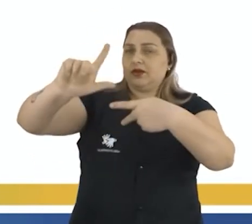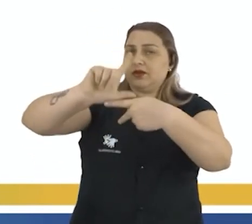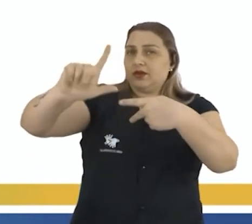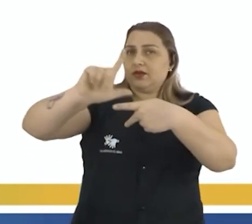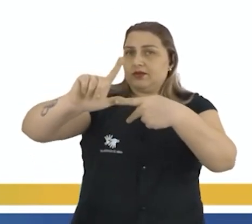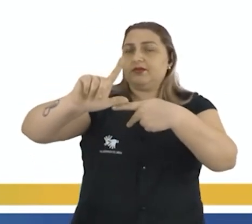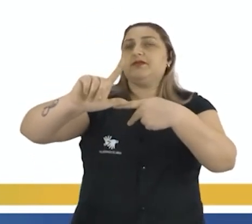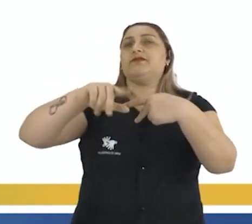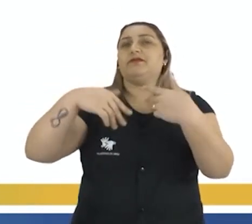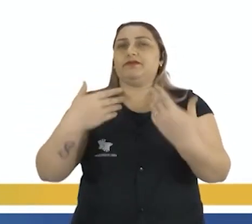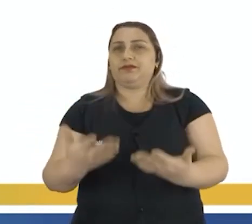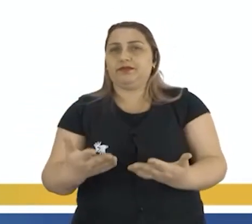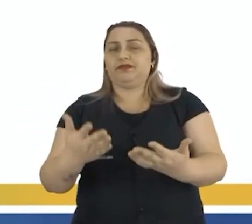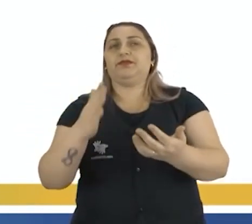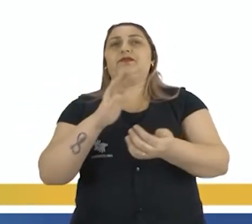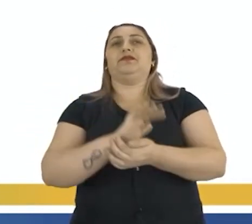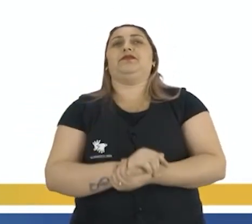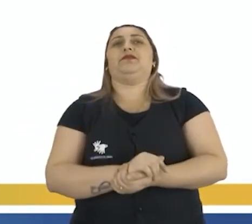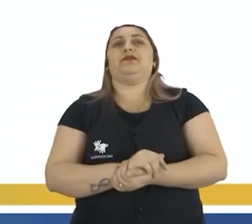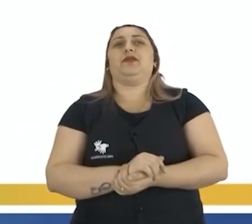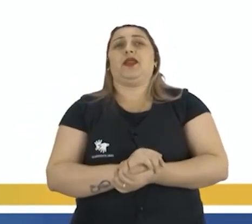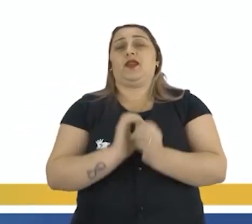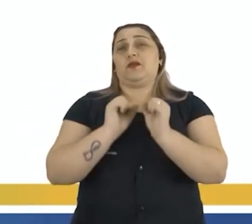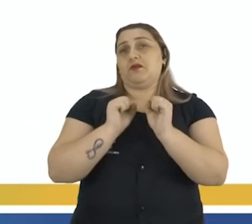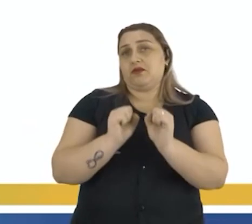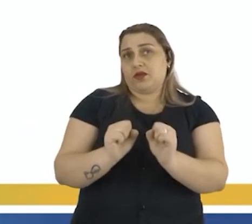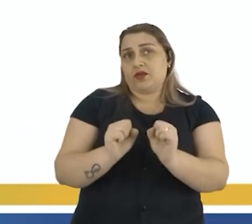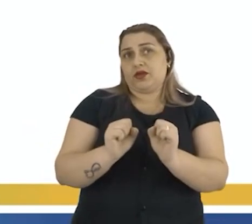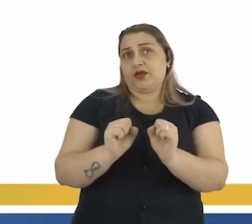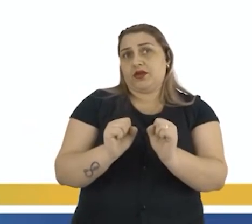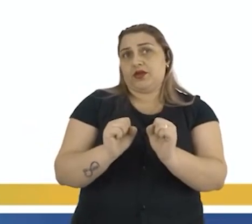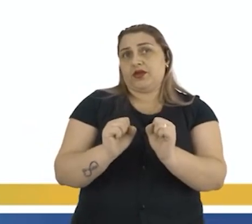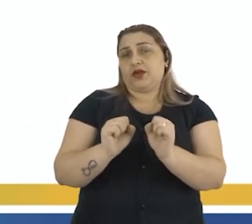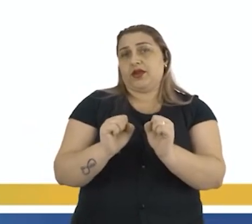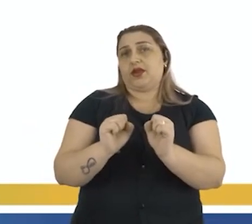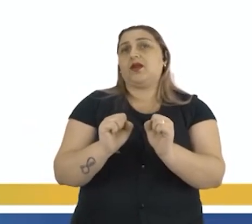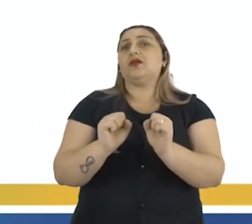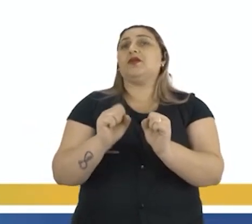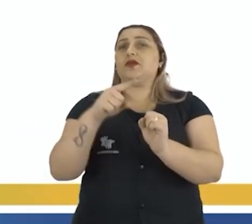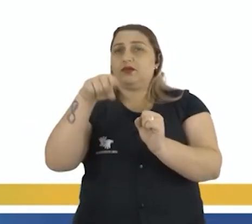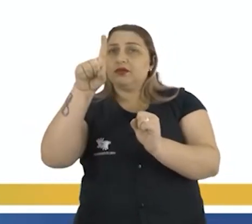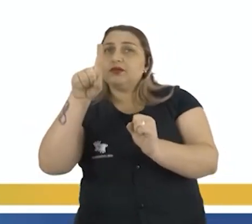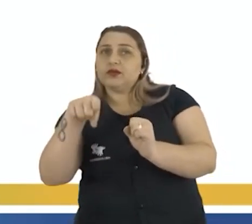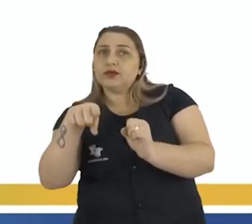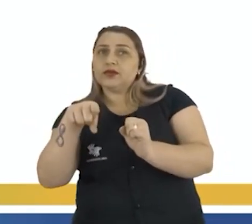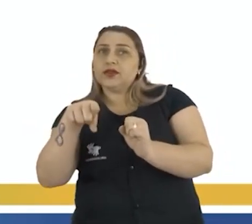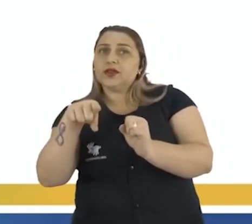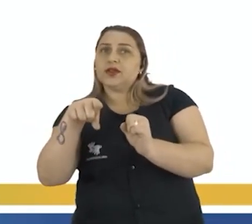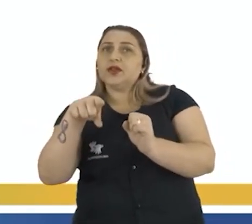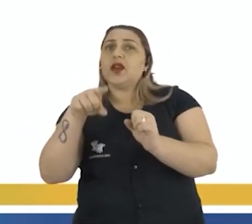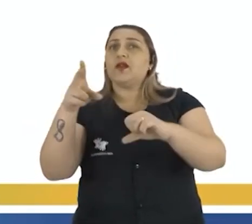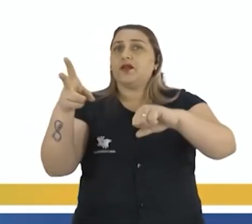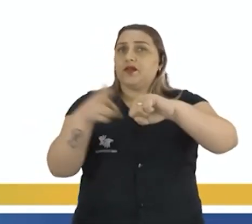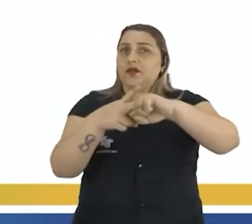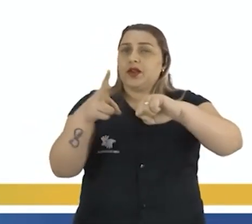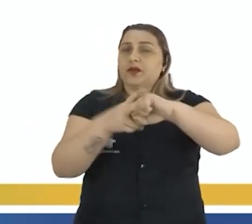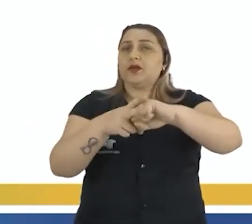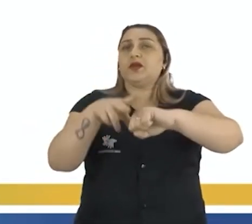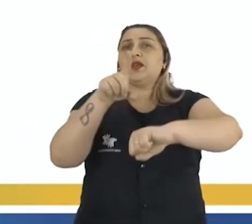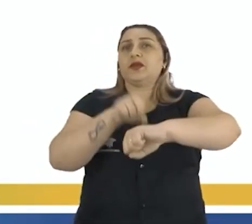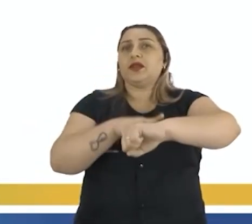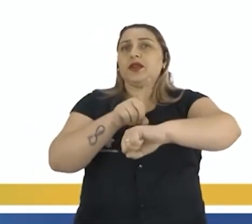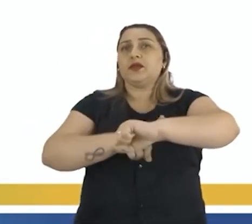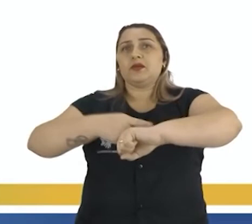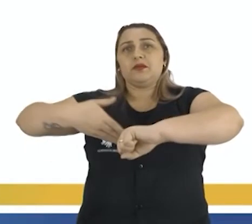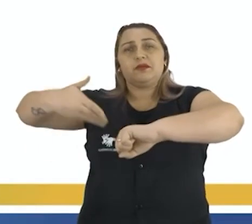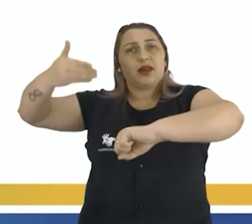do presente na forma impessoal. O pôde, com acento circunflexo, é um verbo que está